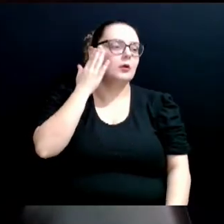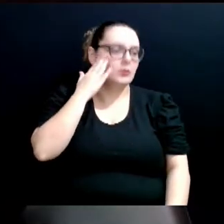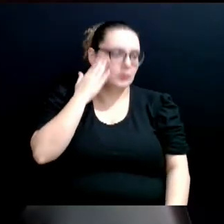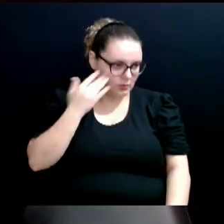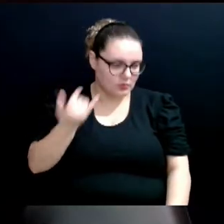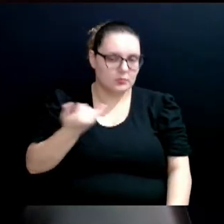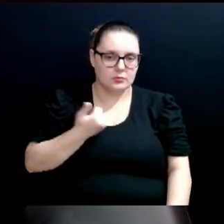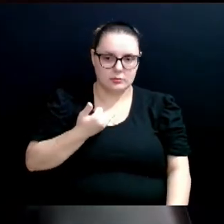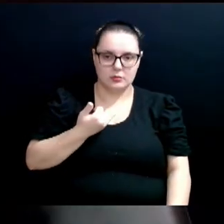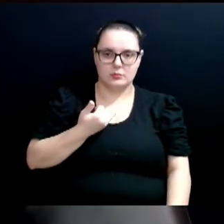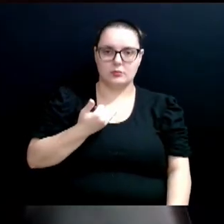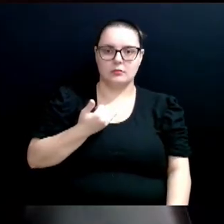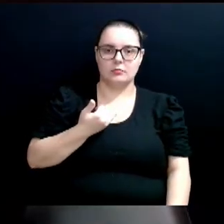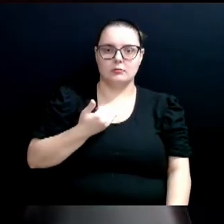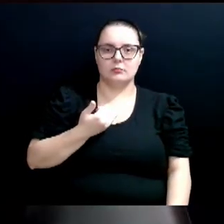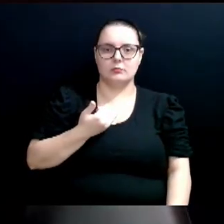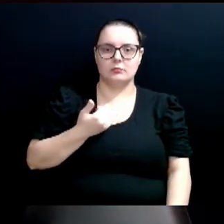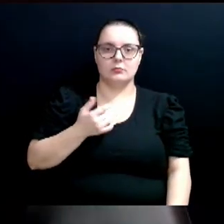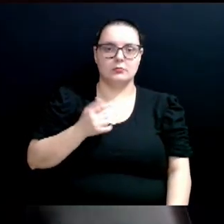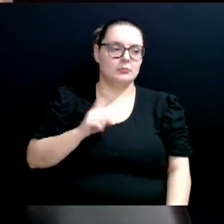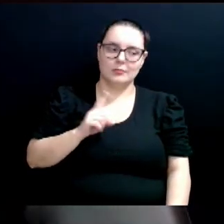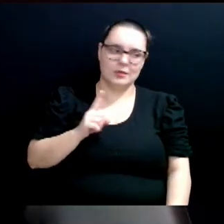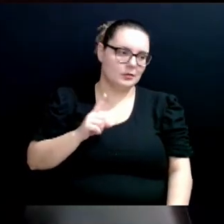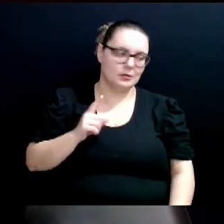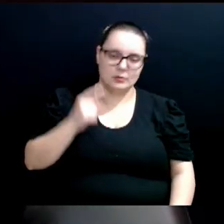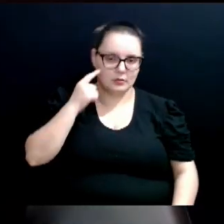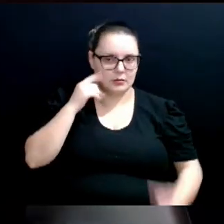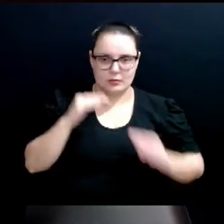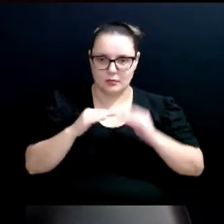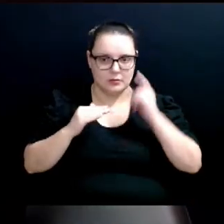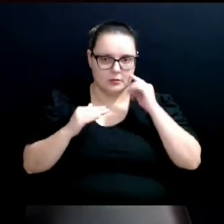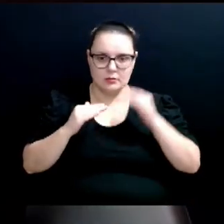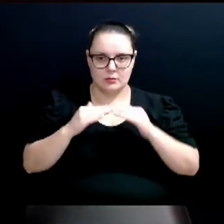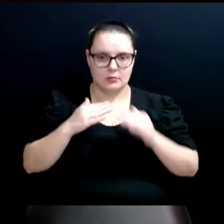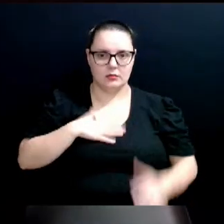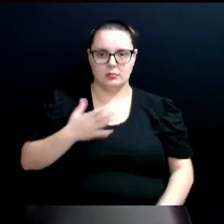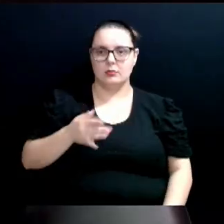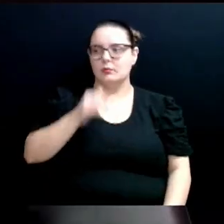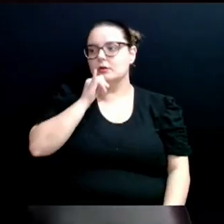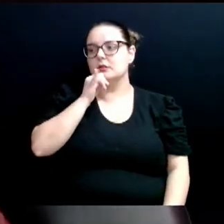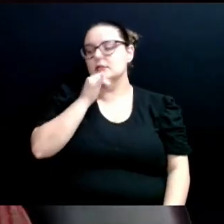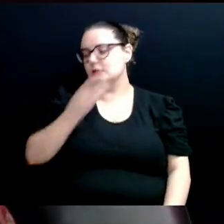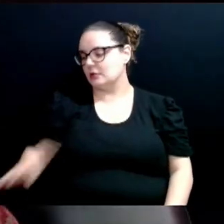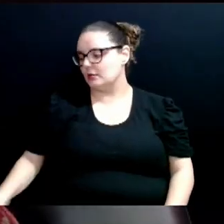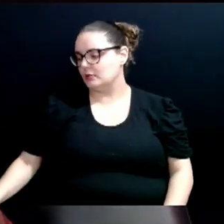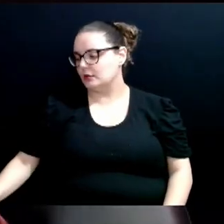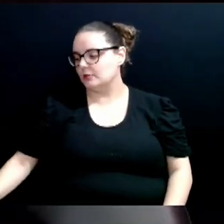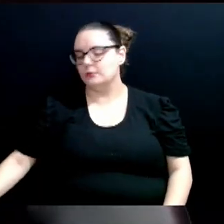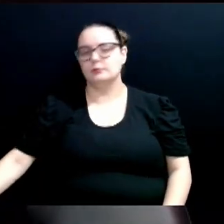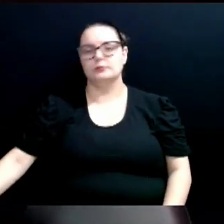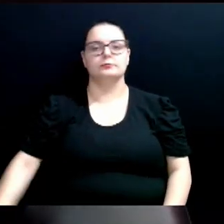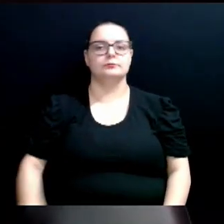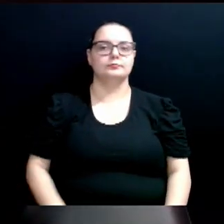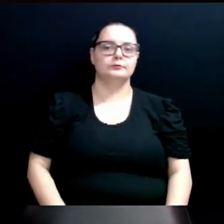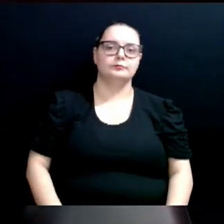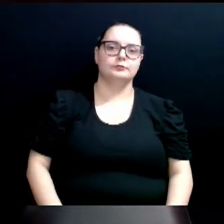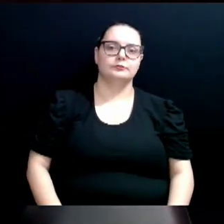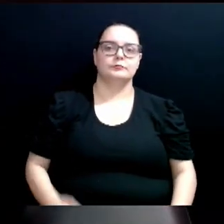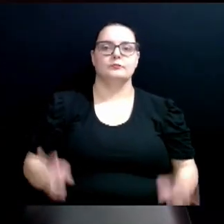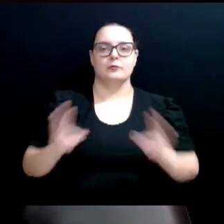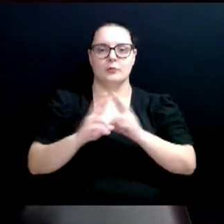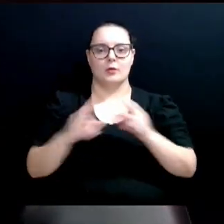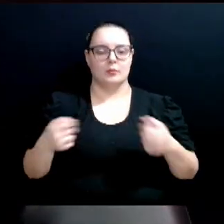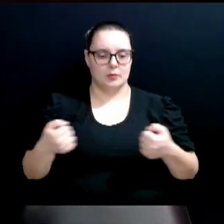não é coerente para mim. Vamos supor, trazer um conflito que acaba